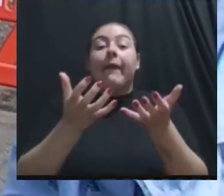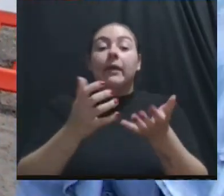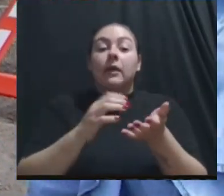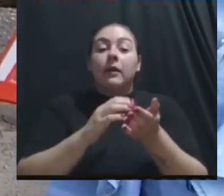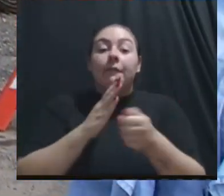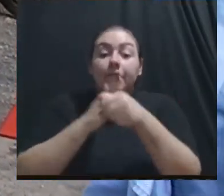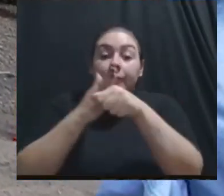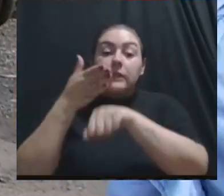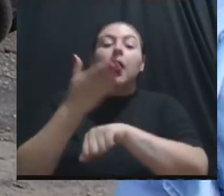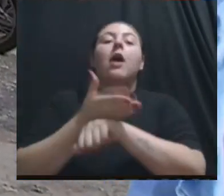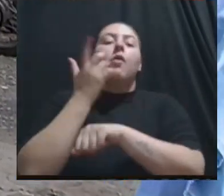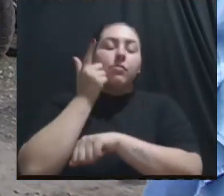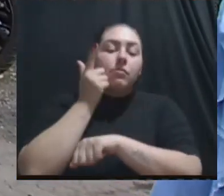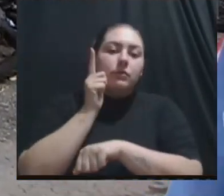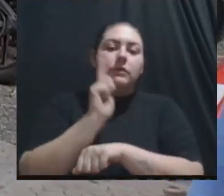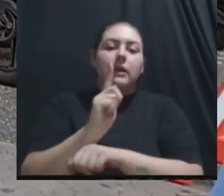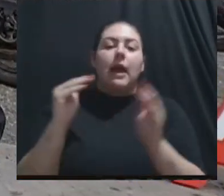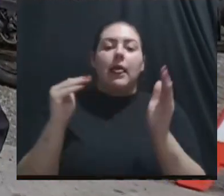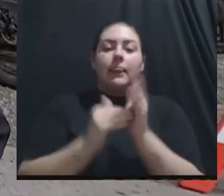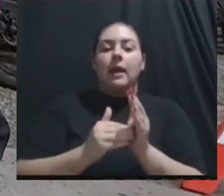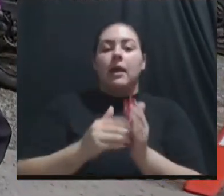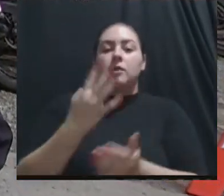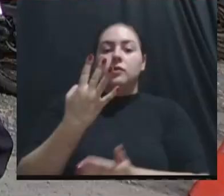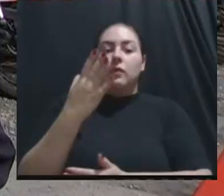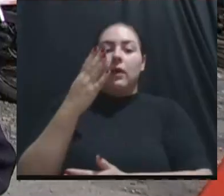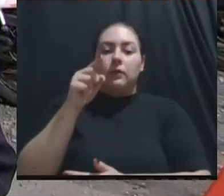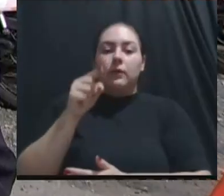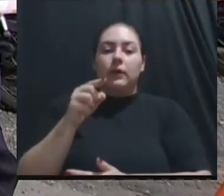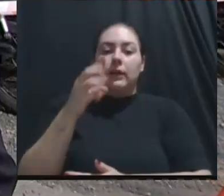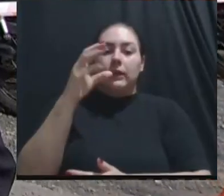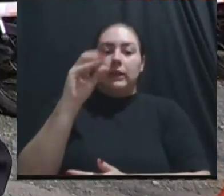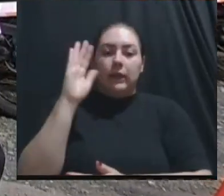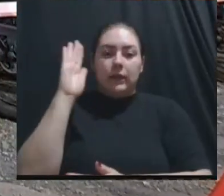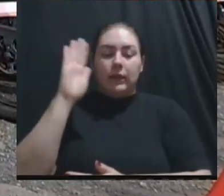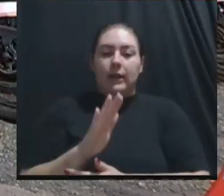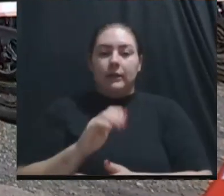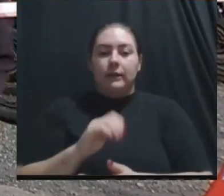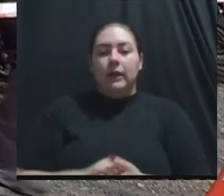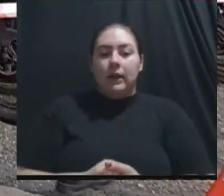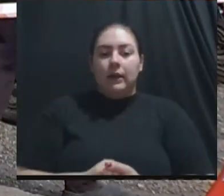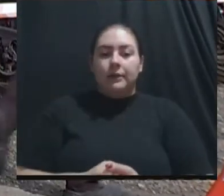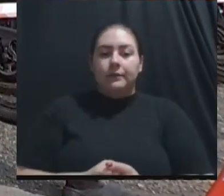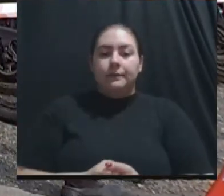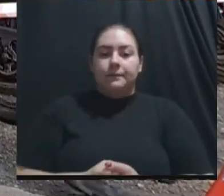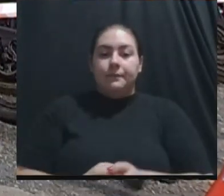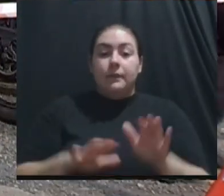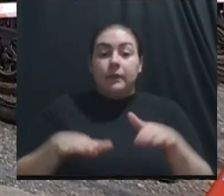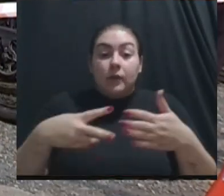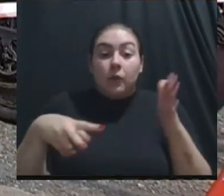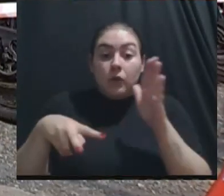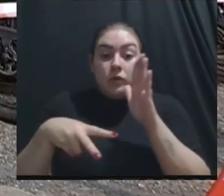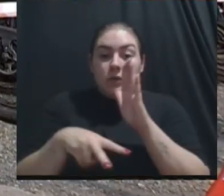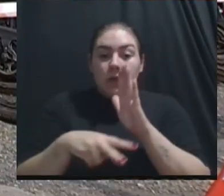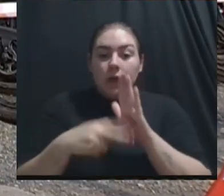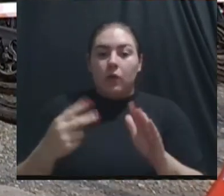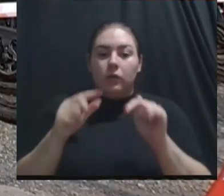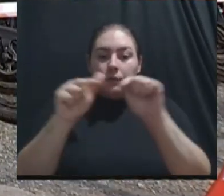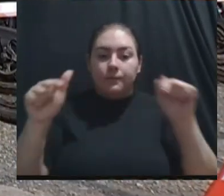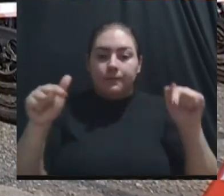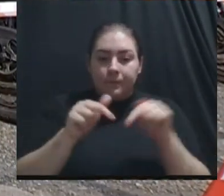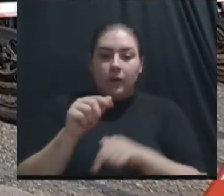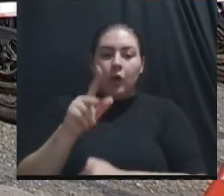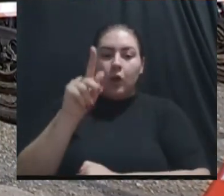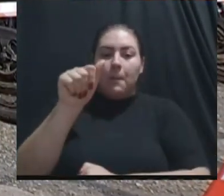às 4h30 da tarde. Lembrando, então, que aqui é o segundo, né, leilão, que fica aqui no pátio municipal, na rua